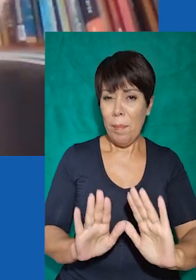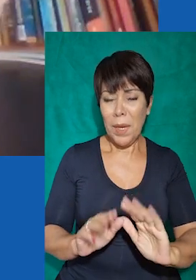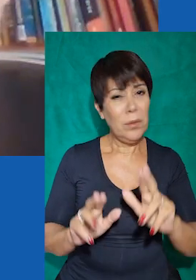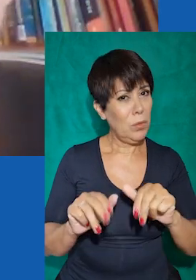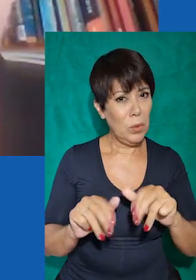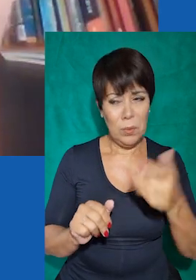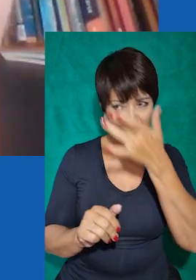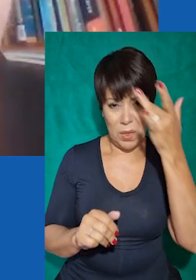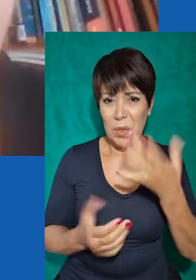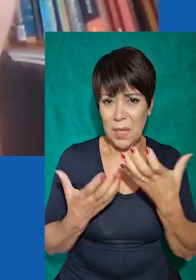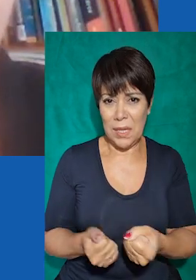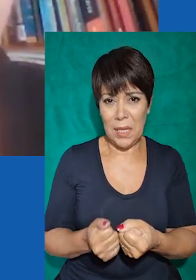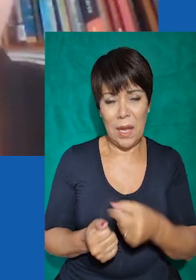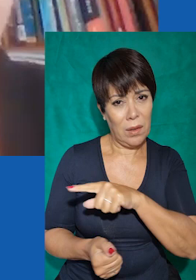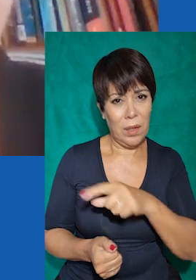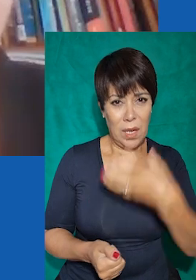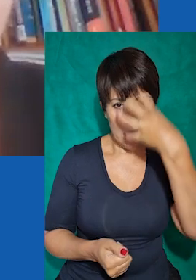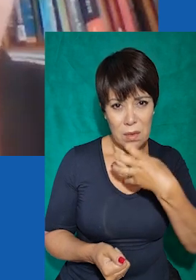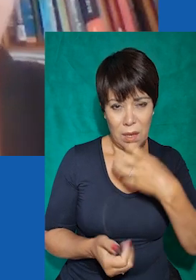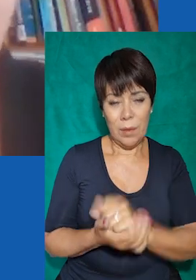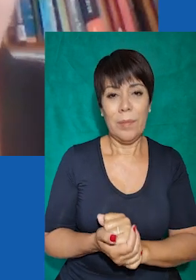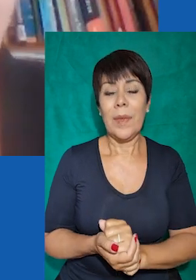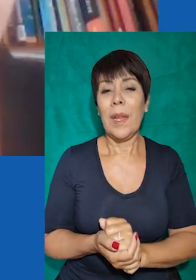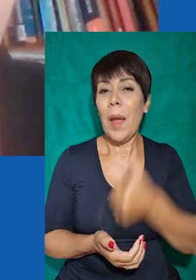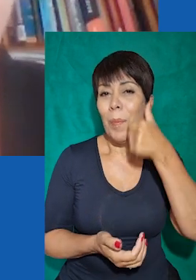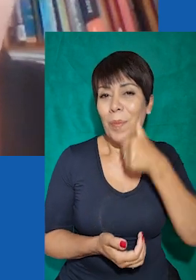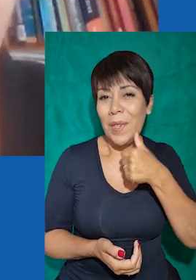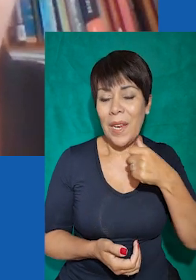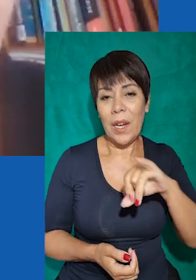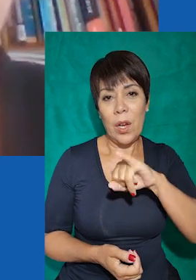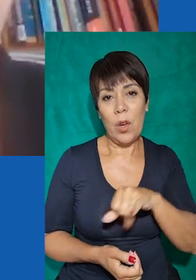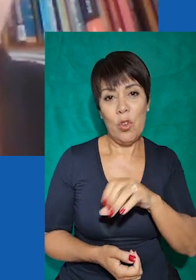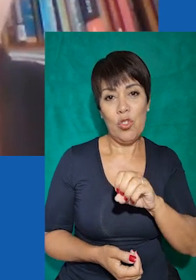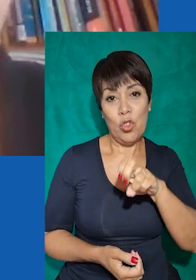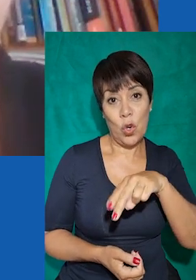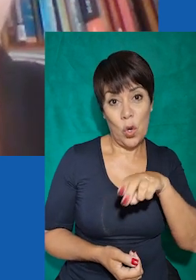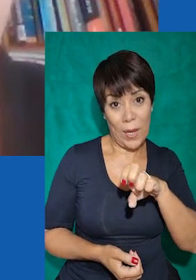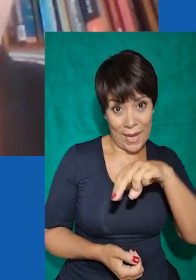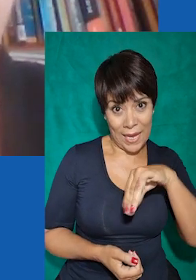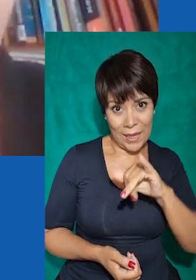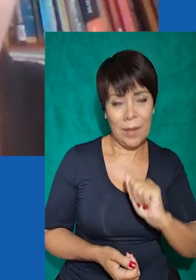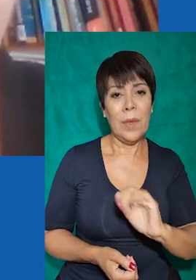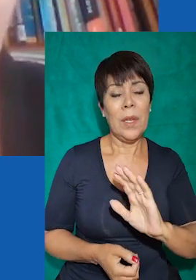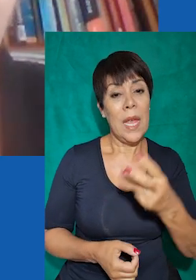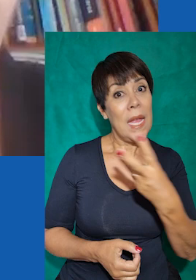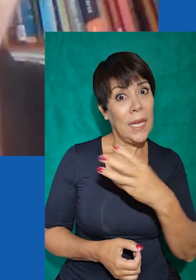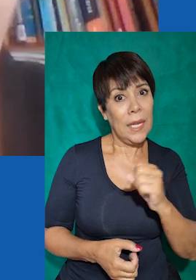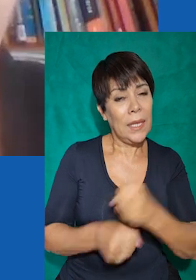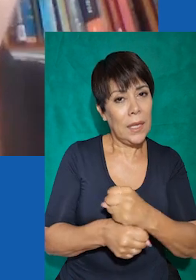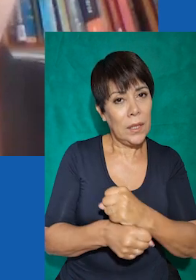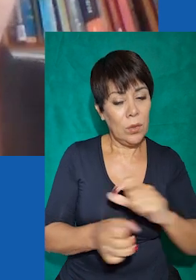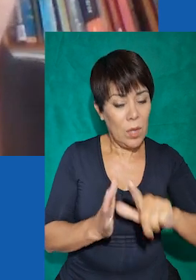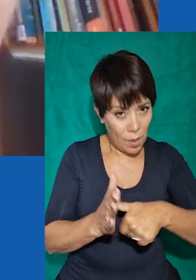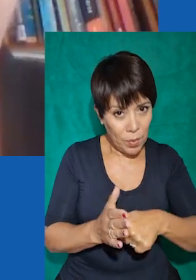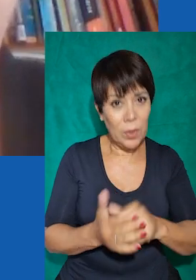Congresso. A deputada federal Joênia encarna, mais de 30 anos após o mandato de Mário